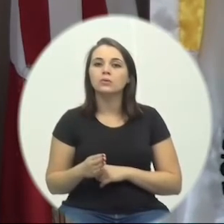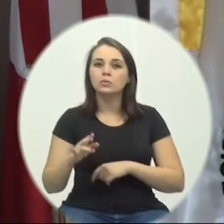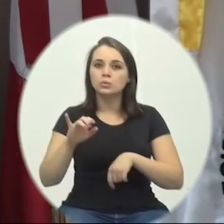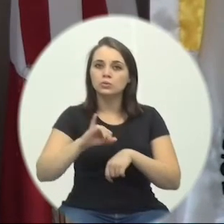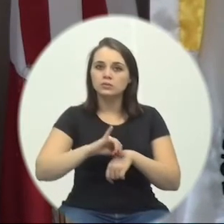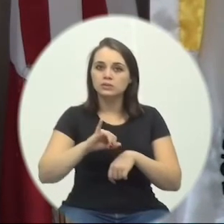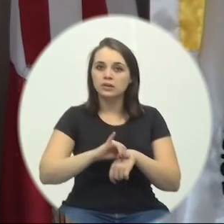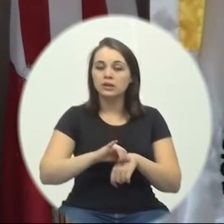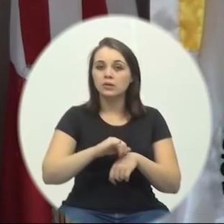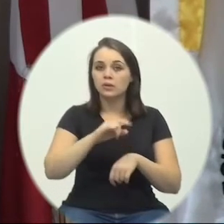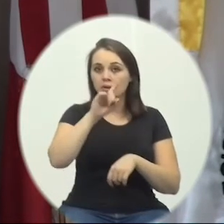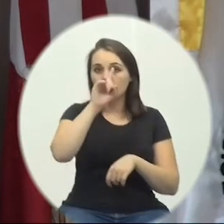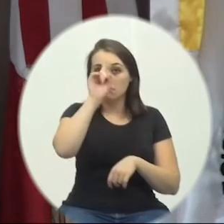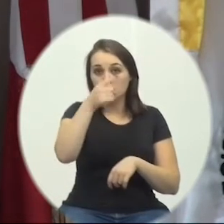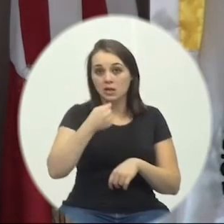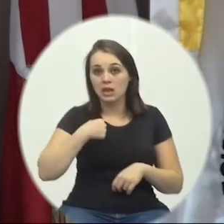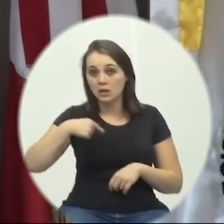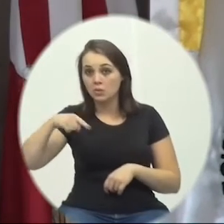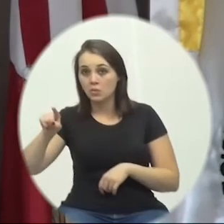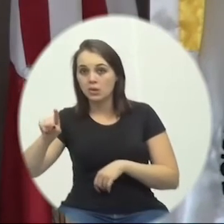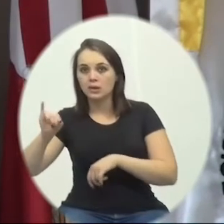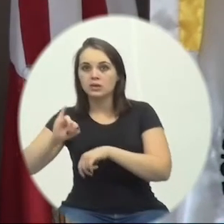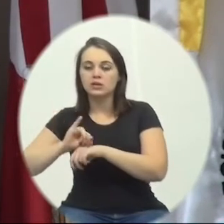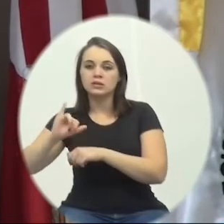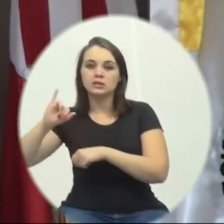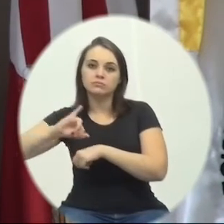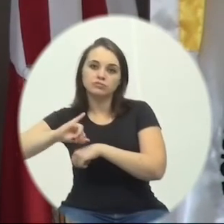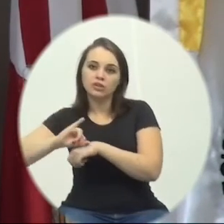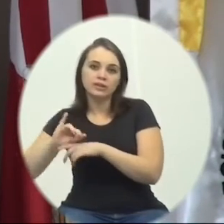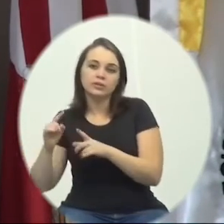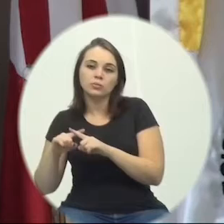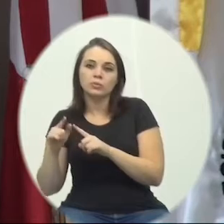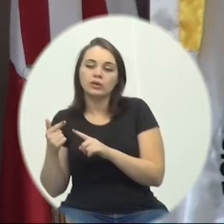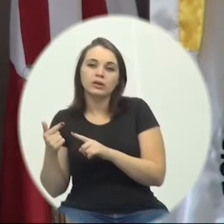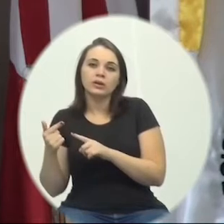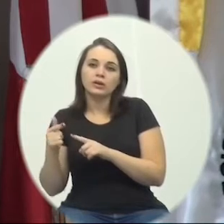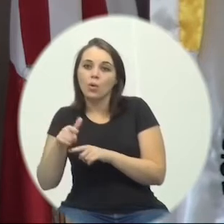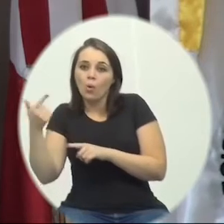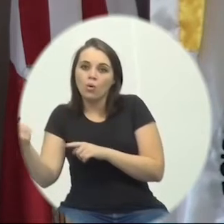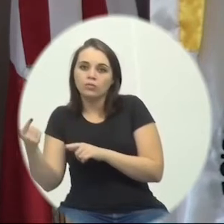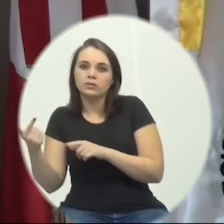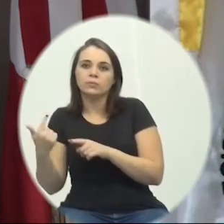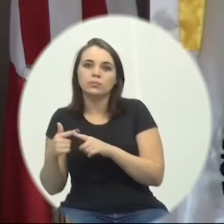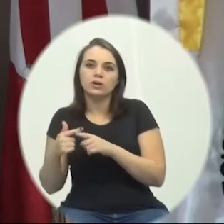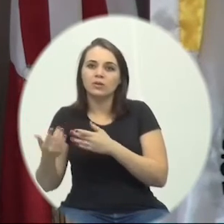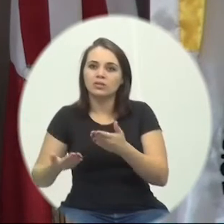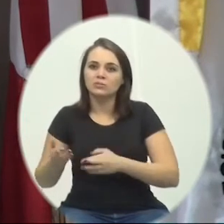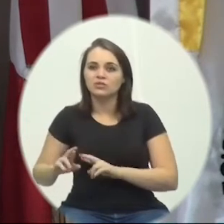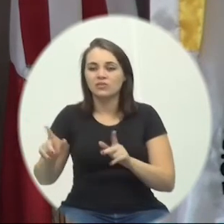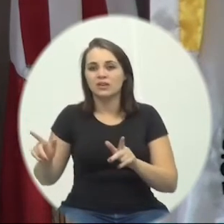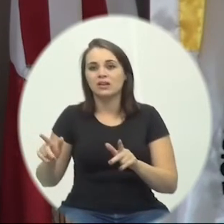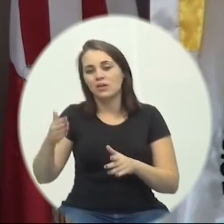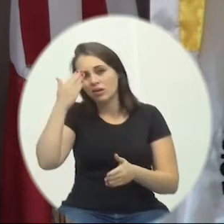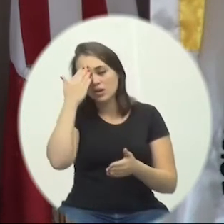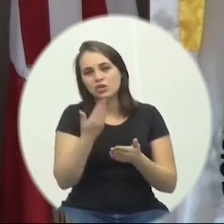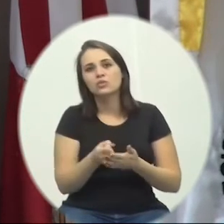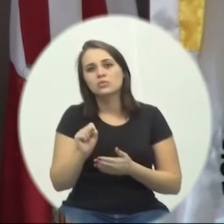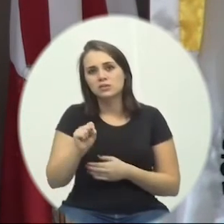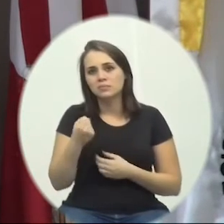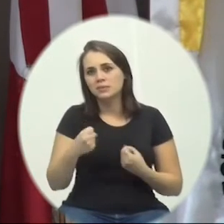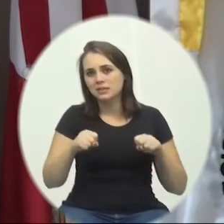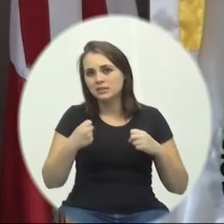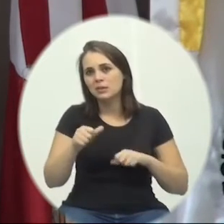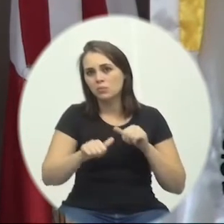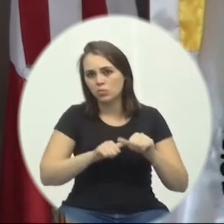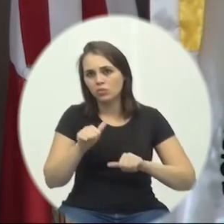mandaram eu ir para a agência do centro, porque lá não ia ter aquele determinado atendimento. Então, eu acho que tem que mudar, tem que racionalizar, tem que melhorar a